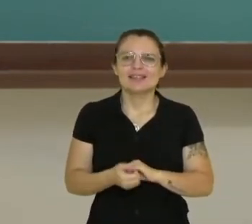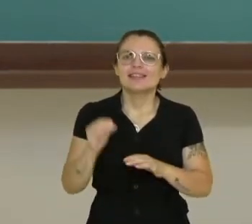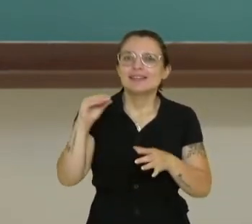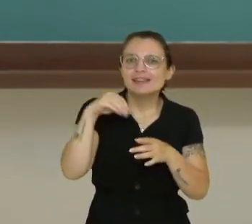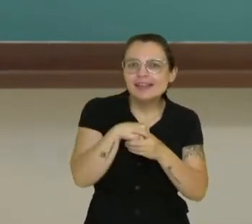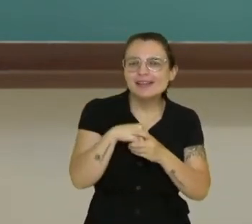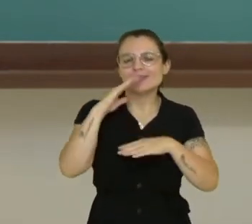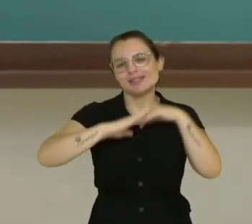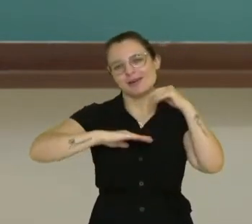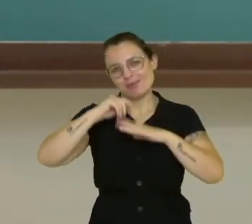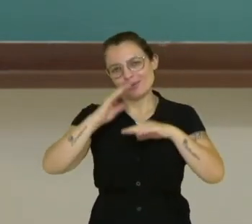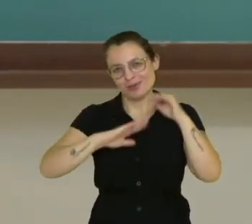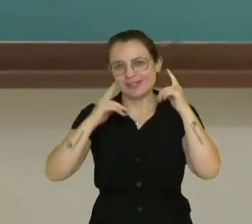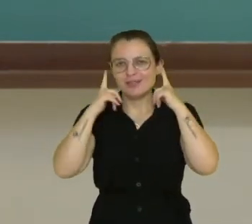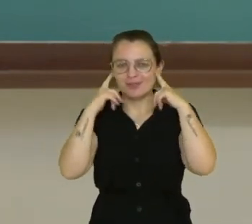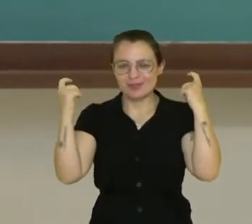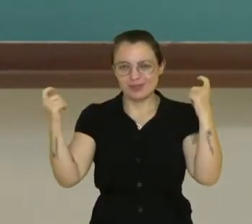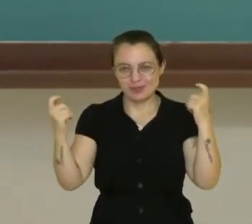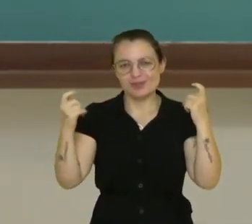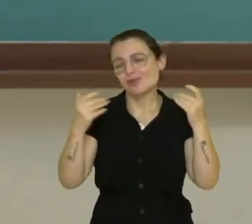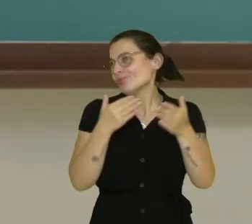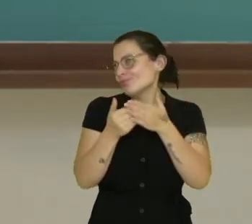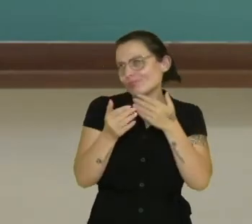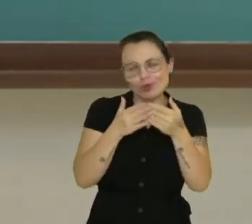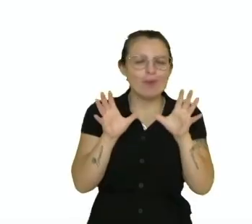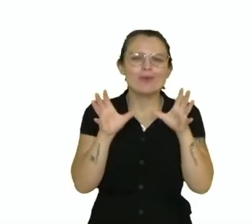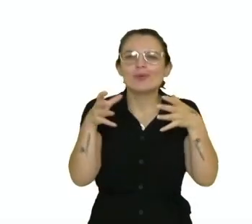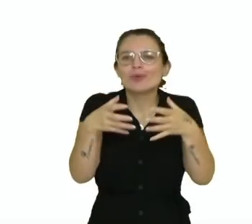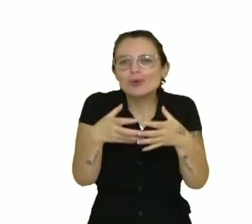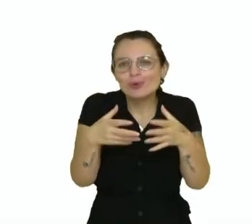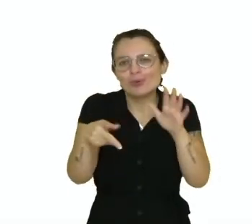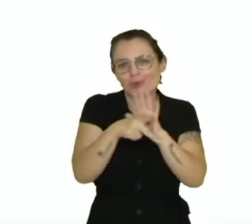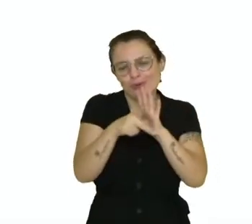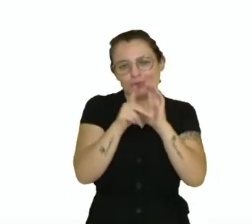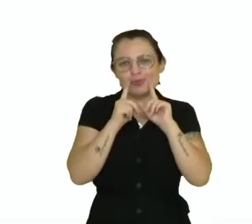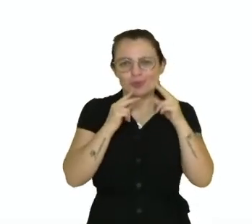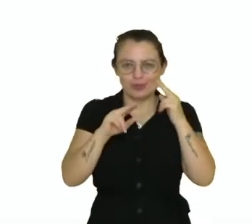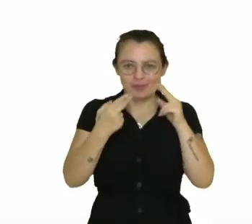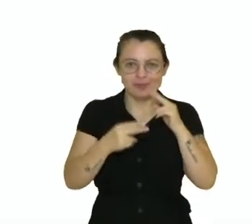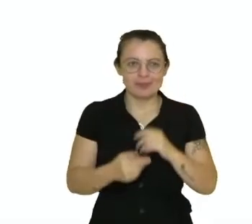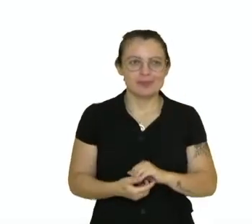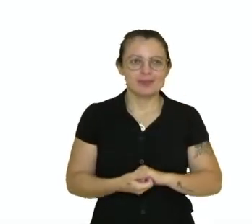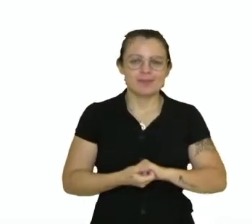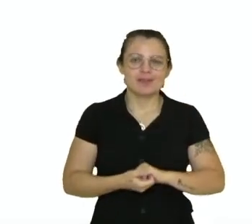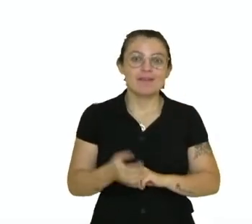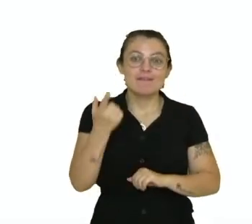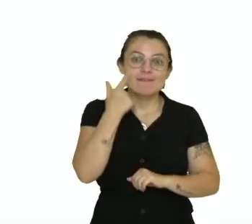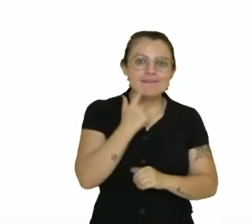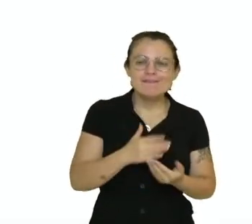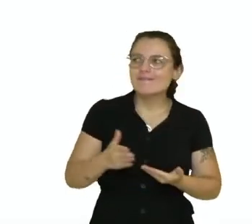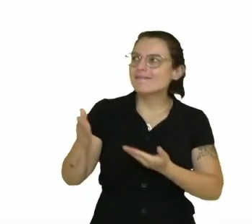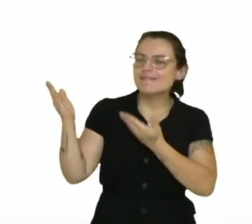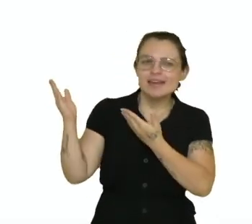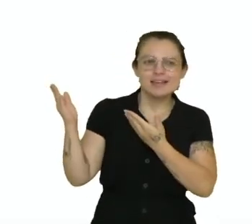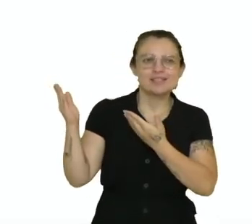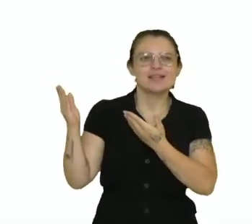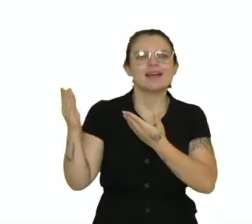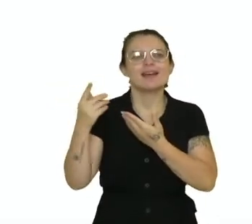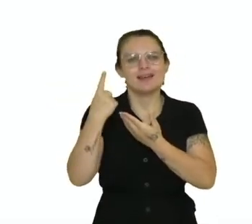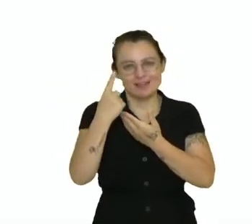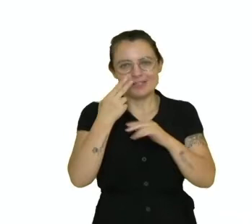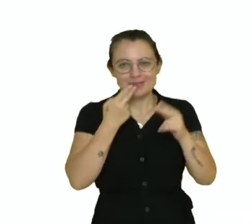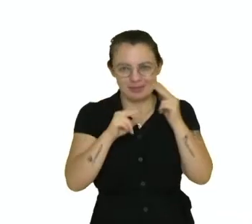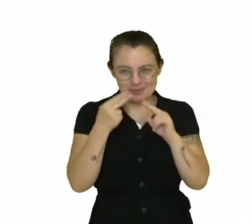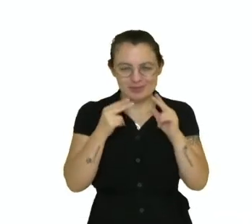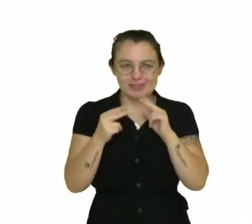produção sonora de algum grupo musical. Ouça os sons a seguir. Um deles tem